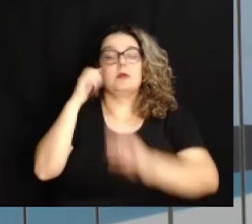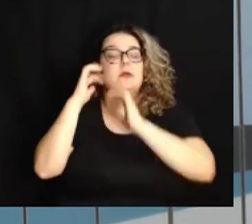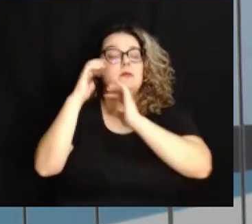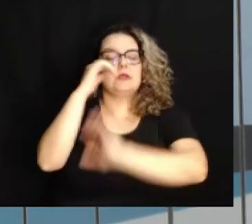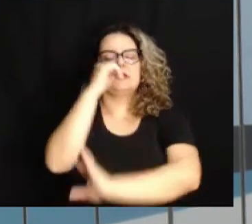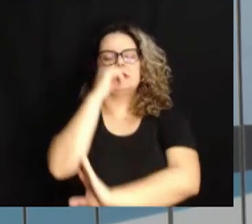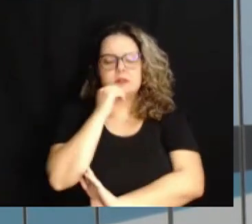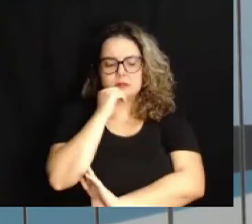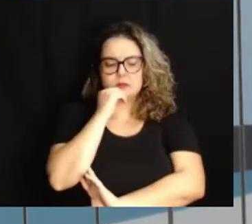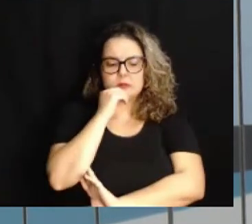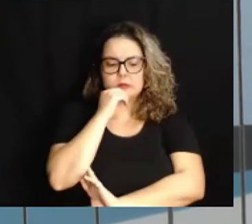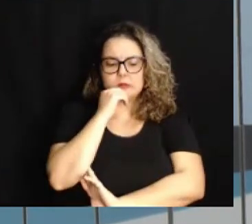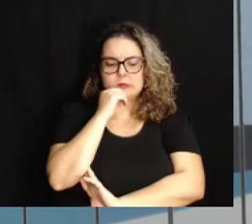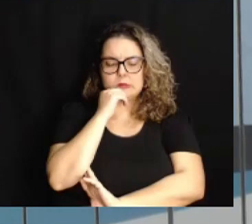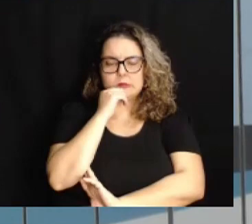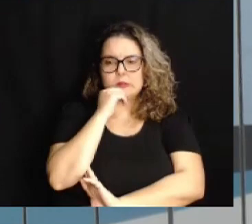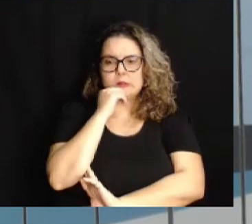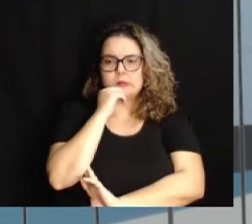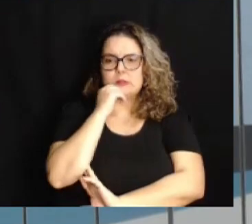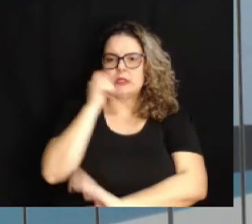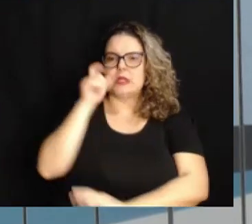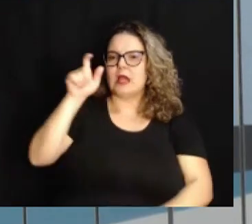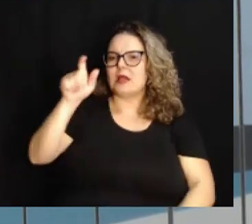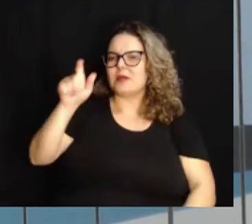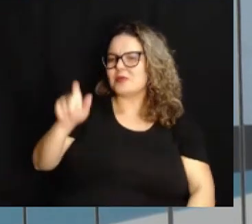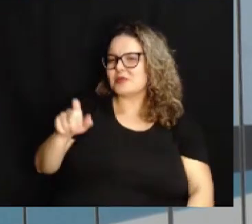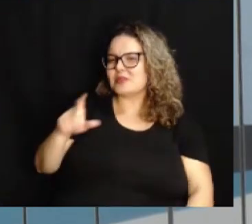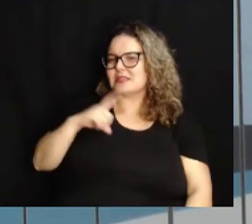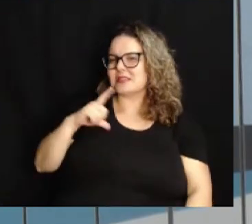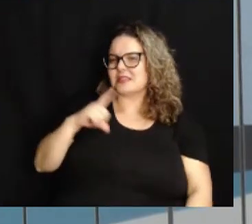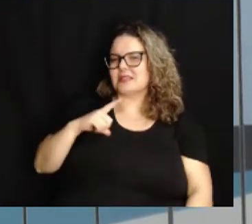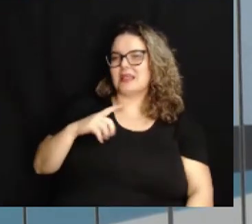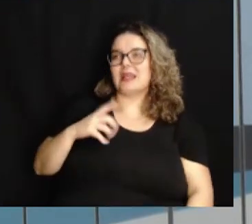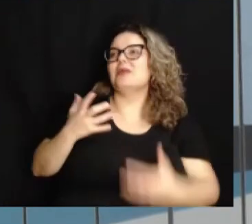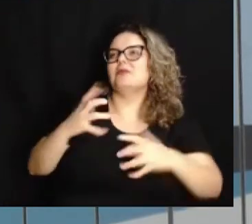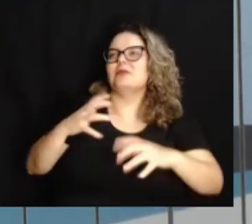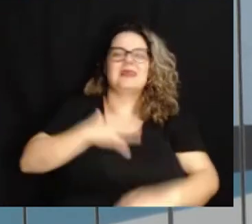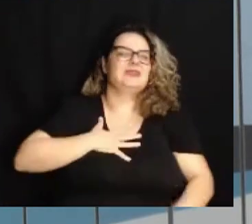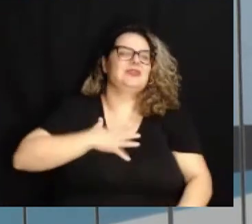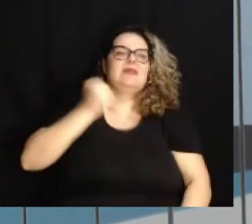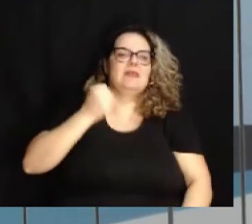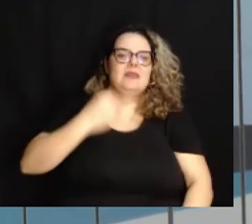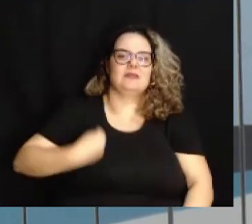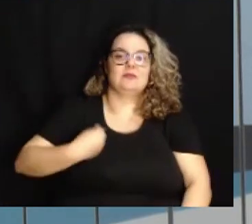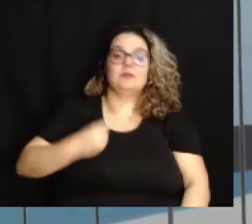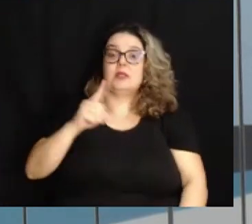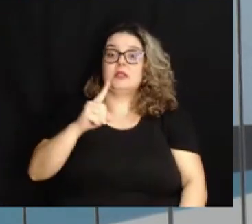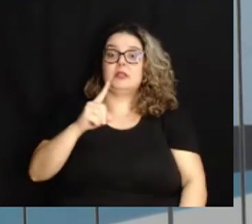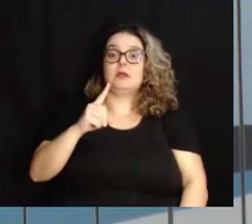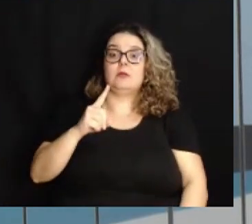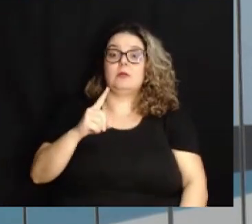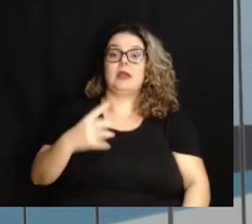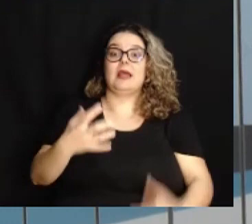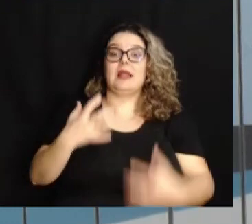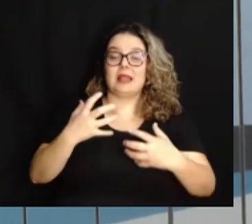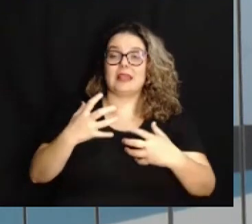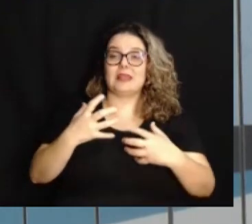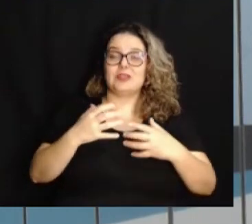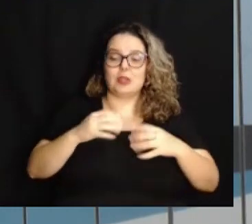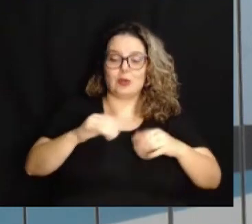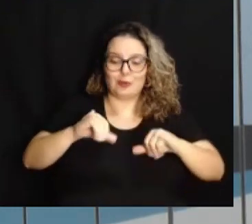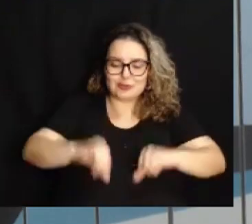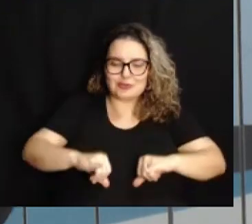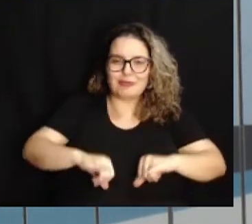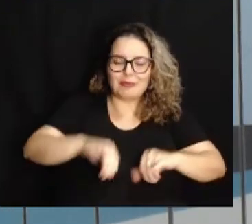que tá com essa tendência, ela não quer tirar a própria vida. Ela quer tirar um recorte dela mesma que não consegue ser